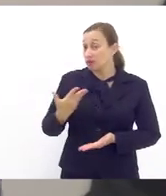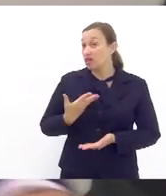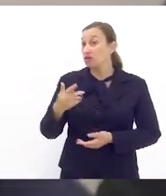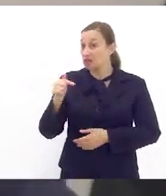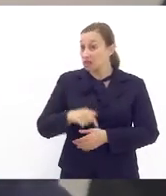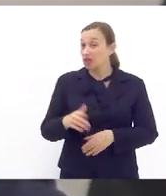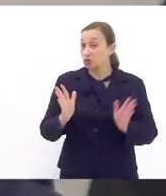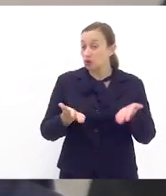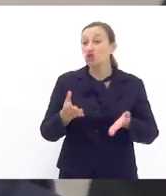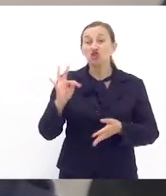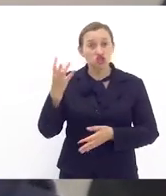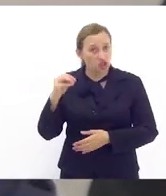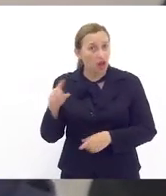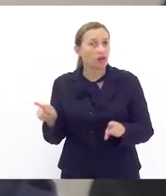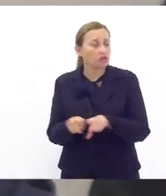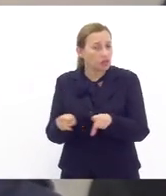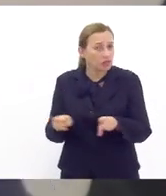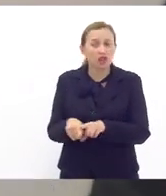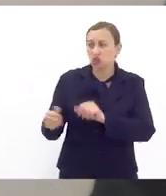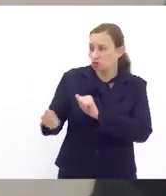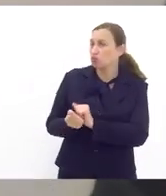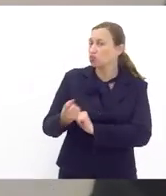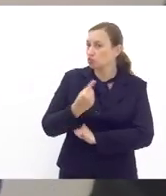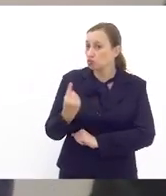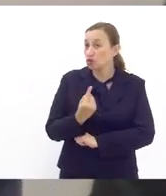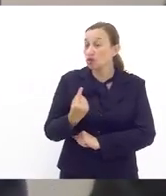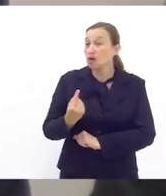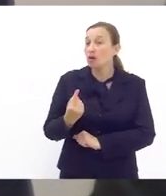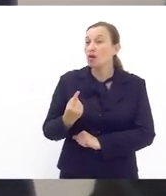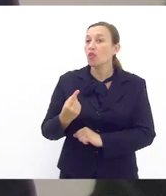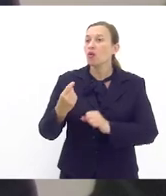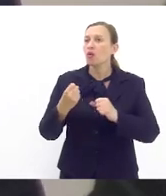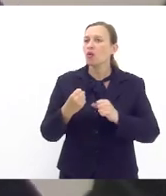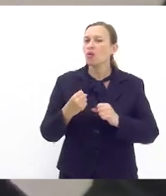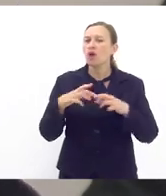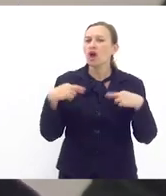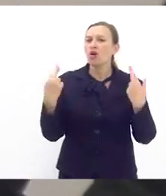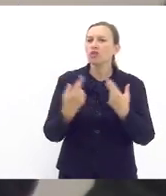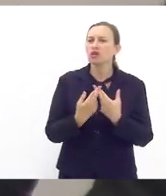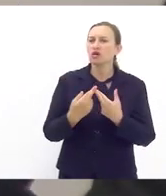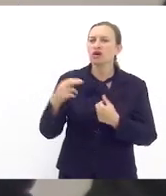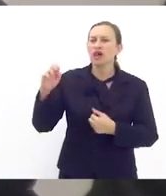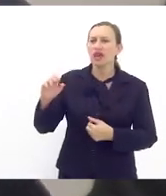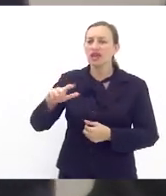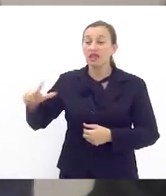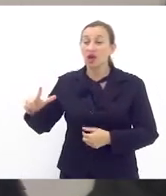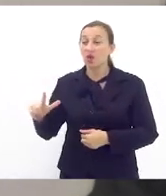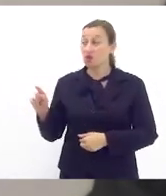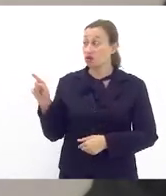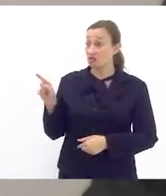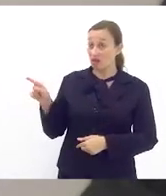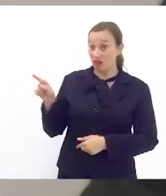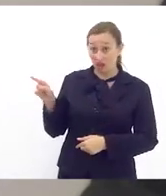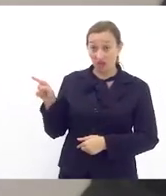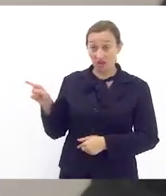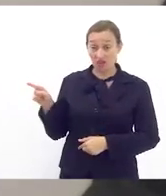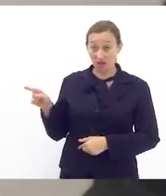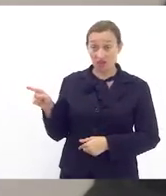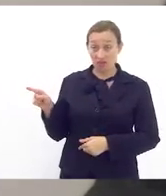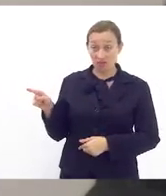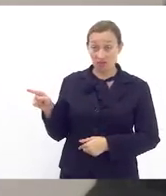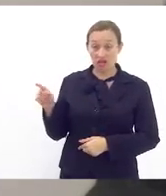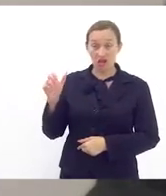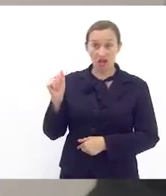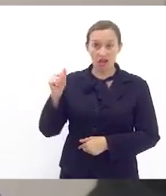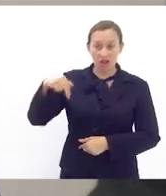Tiago tava lá inclusive conosco numa audiência com anel que eles fizeram questão o